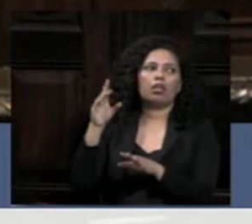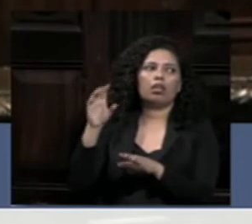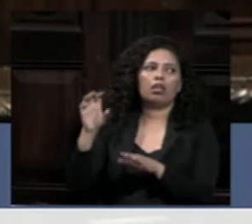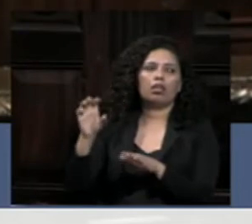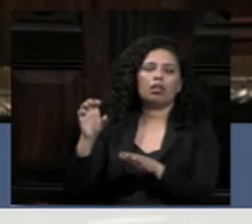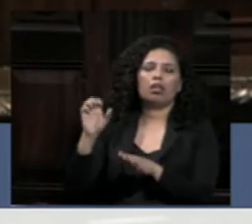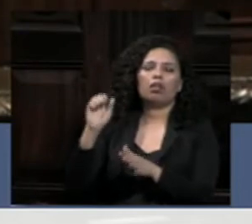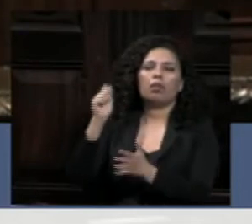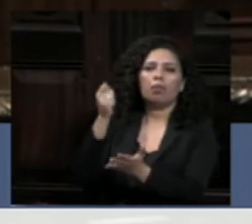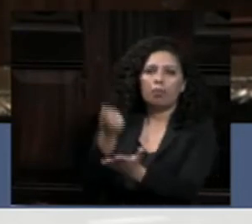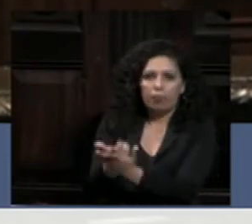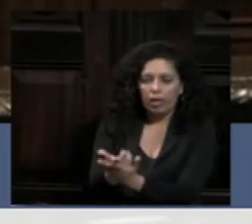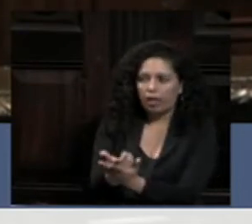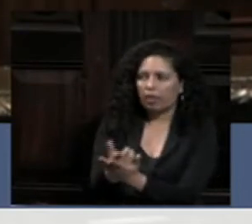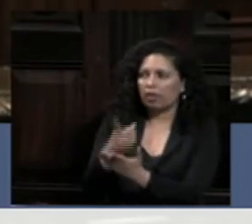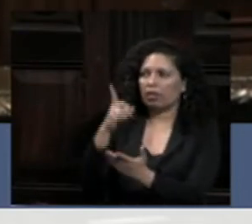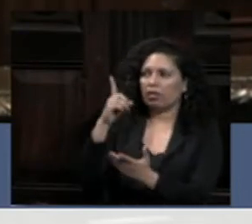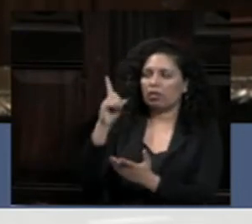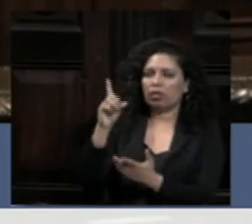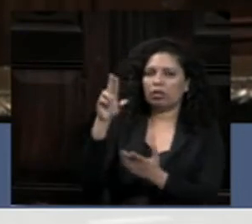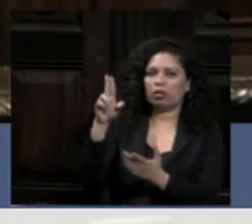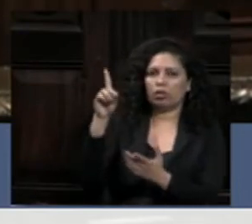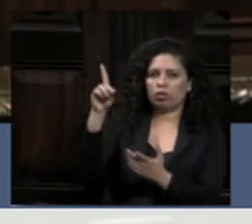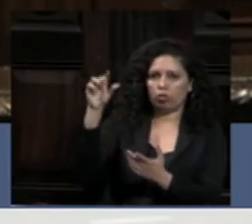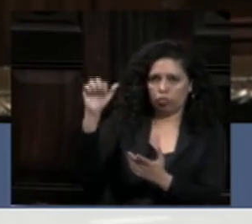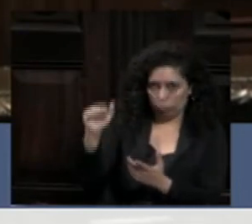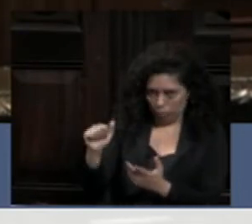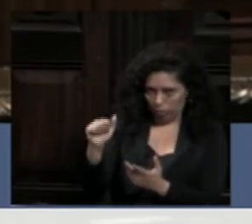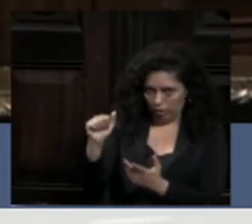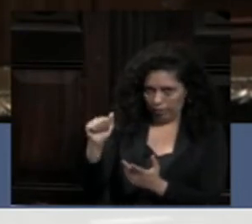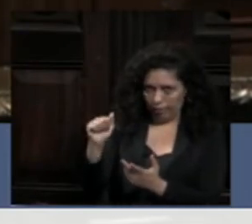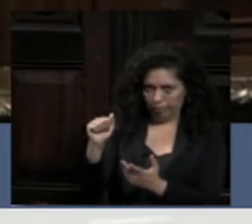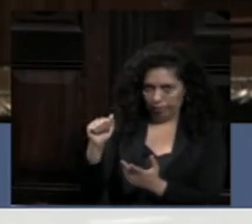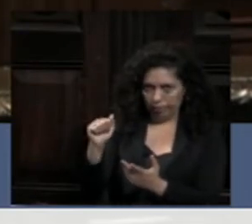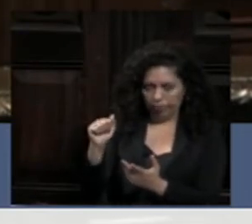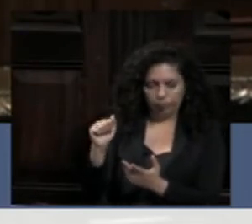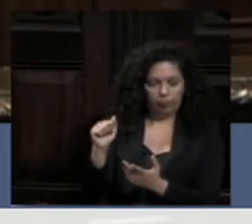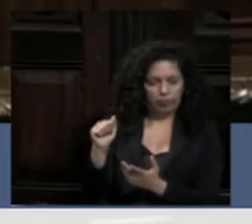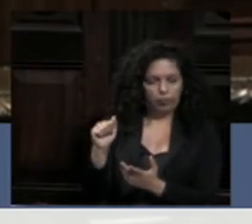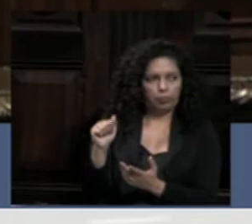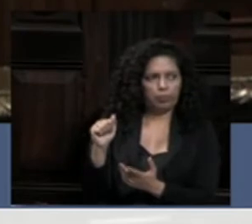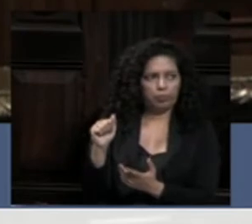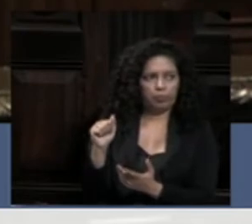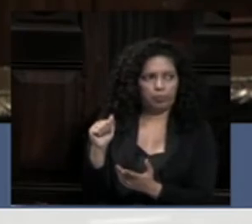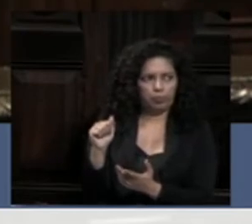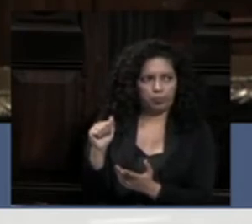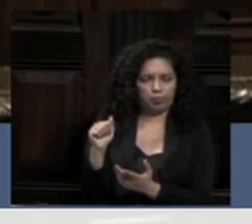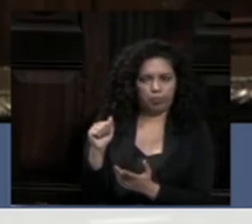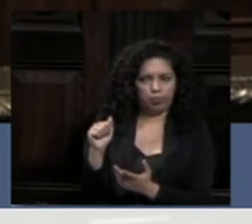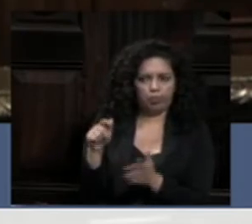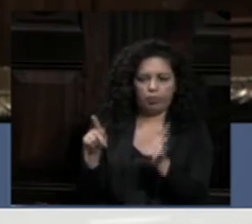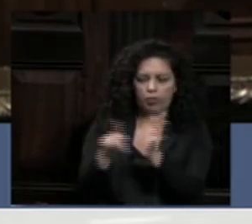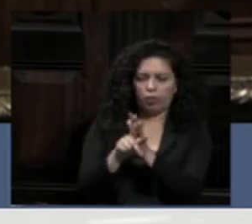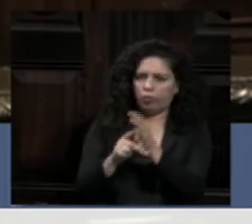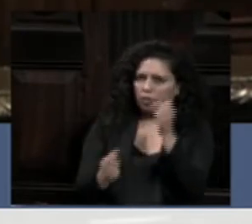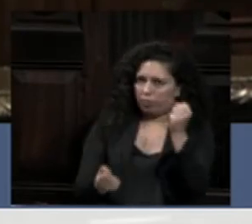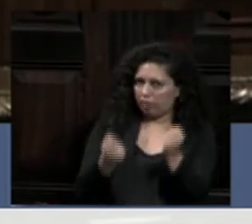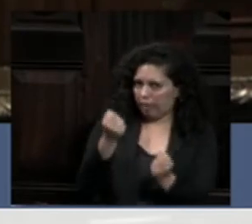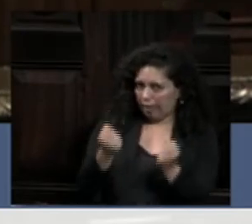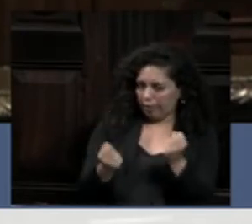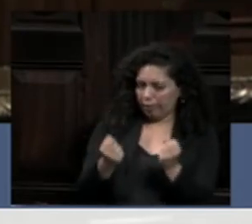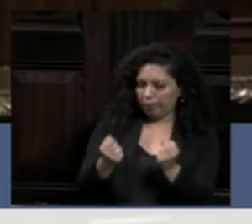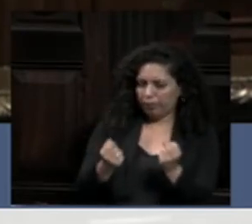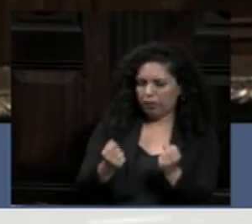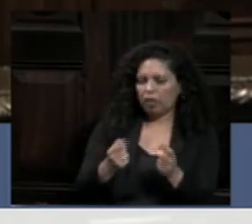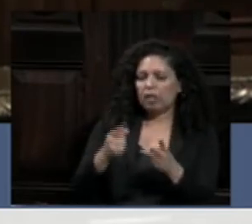paga um Duda do novo certificado de registro do automóvel popular